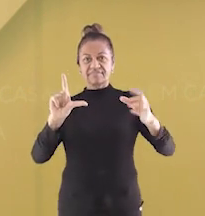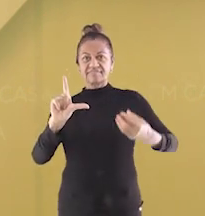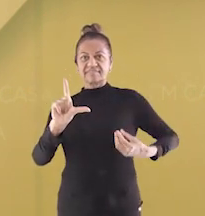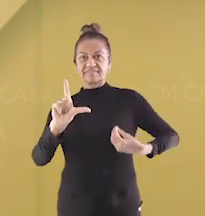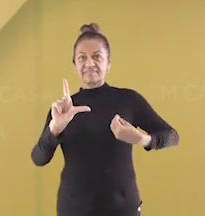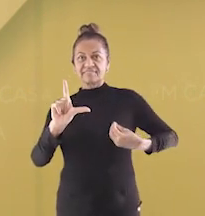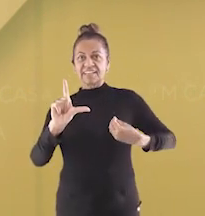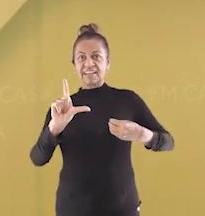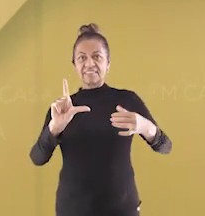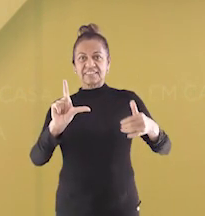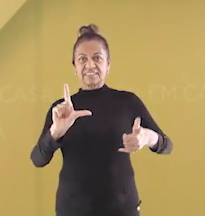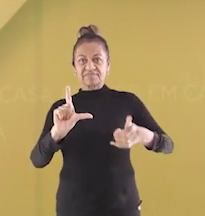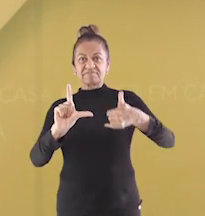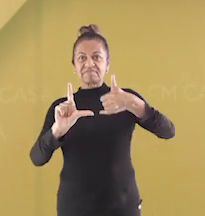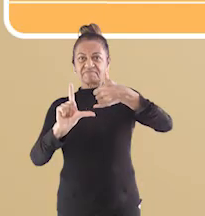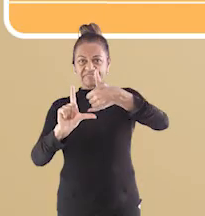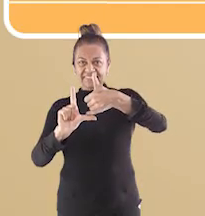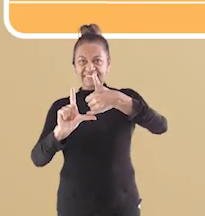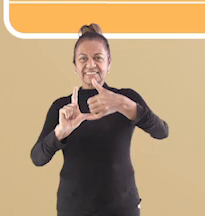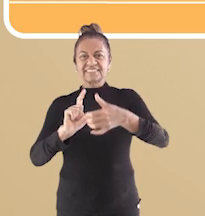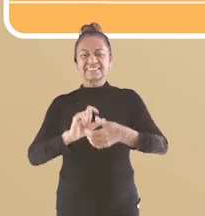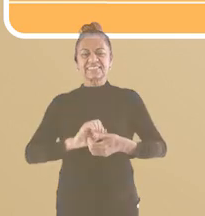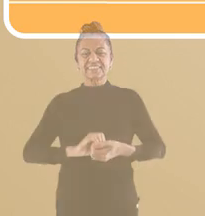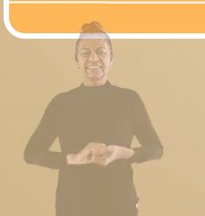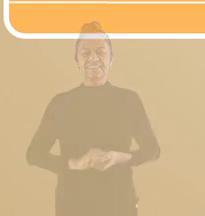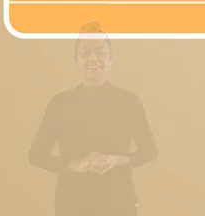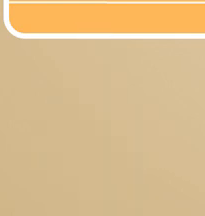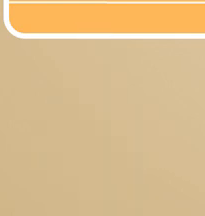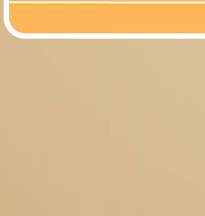QR Code que aparece na sua tela.